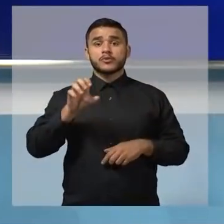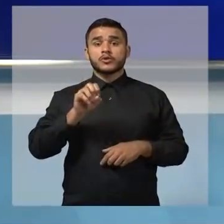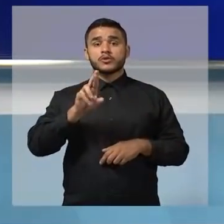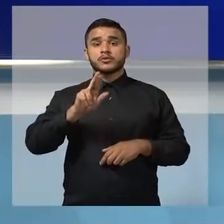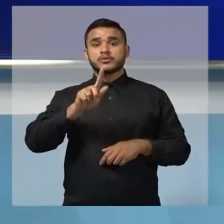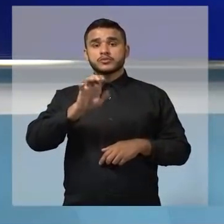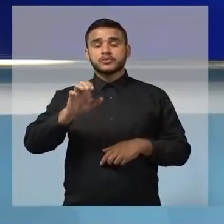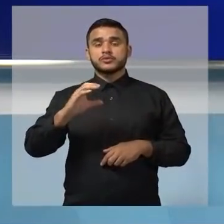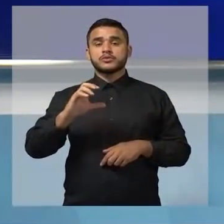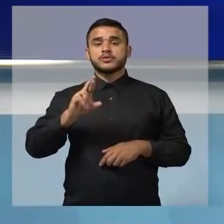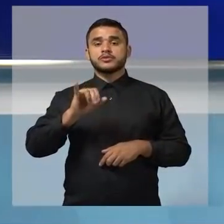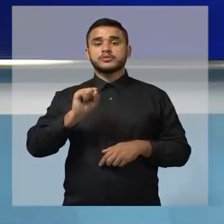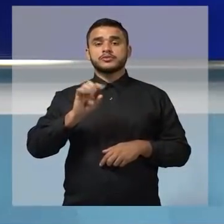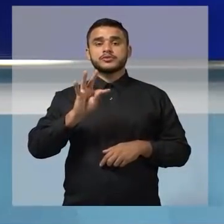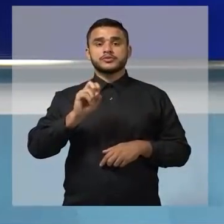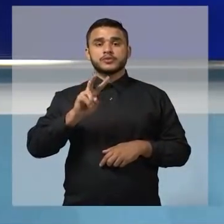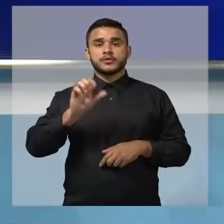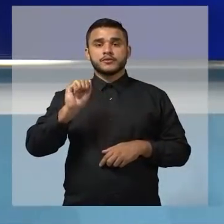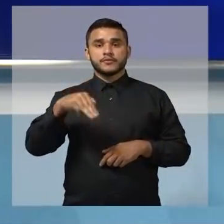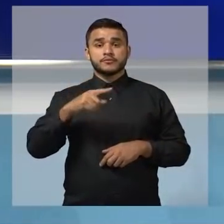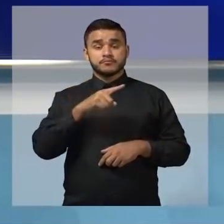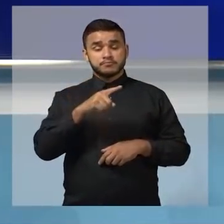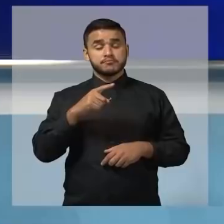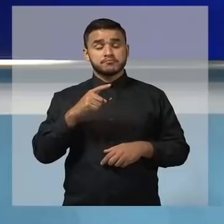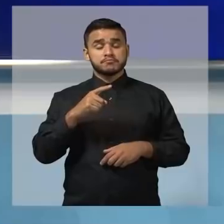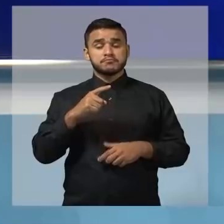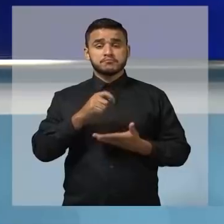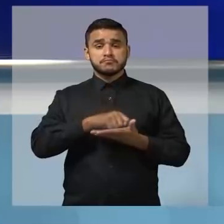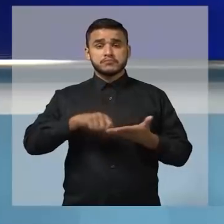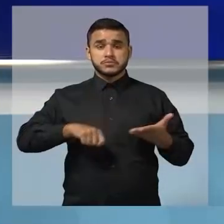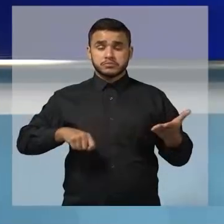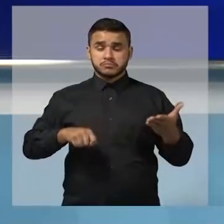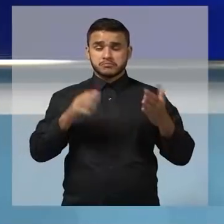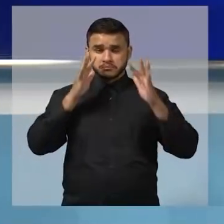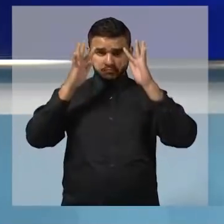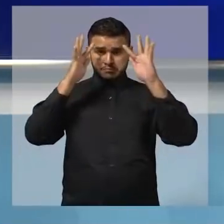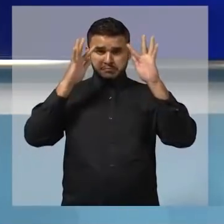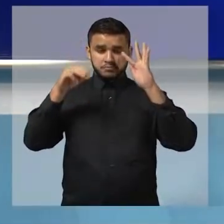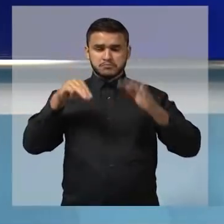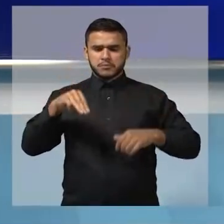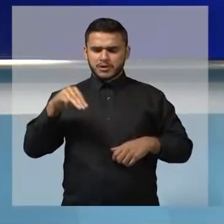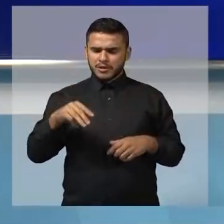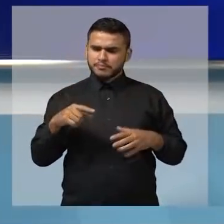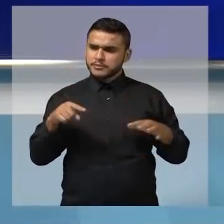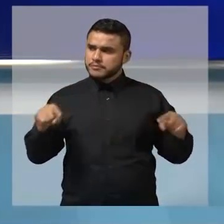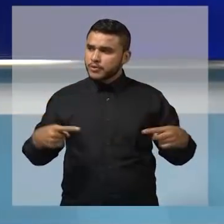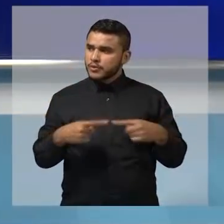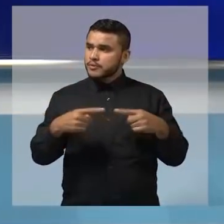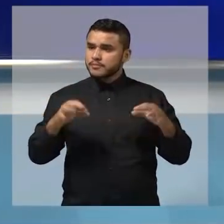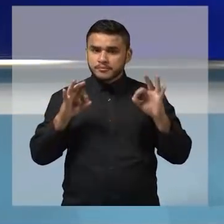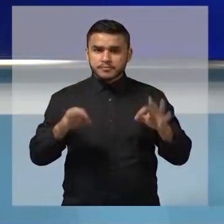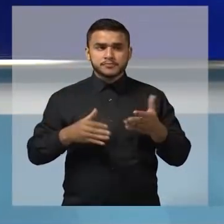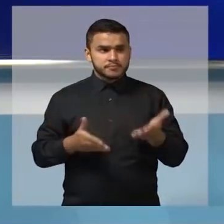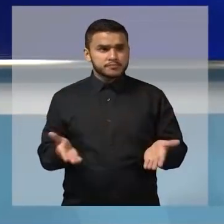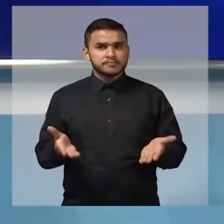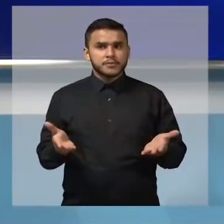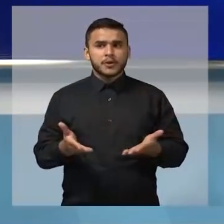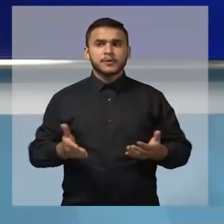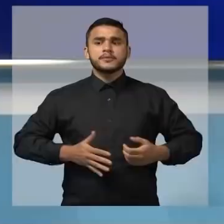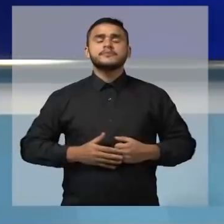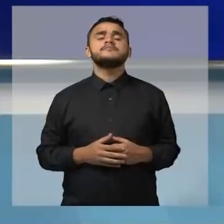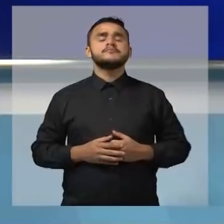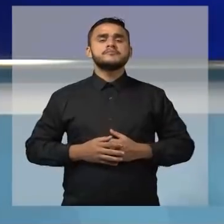escritor, filósofo e matemático. Parece que ele escreveu isso hoje, né, no sistema que a gente está. Isso foi